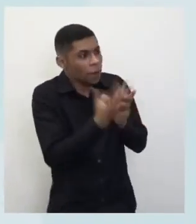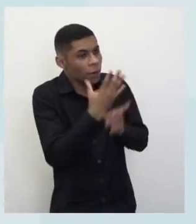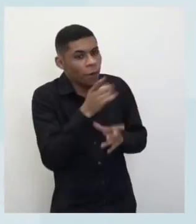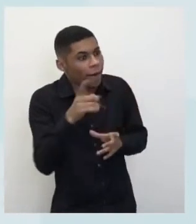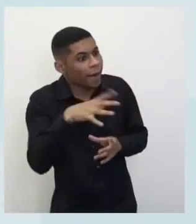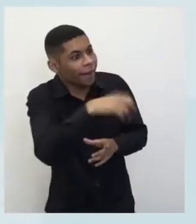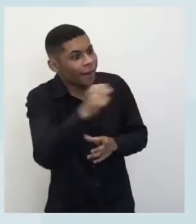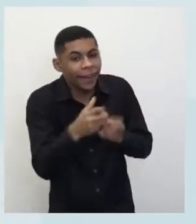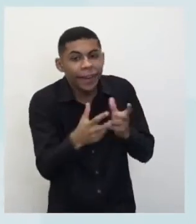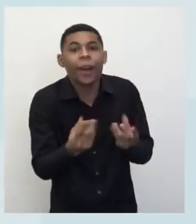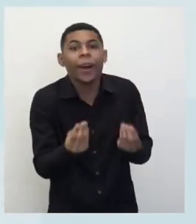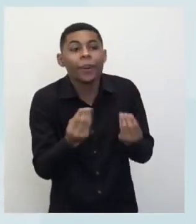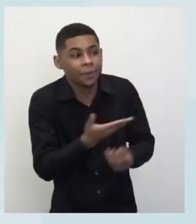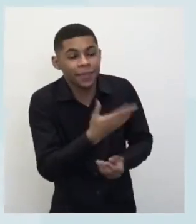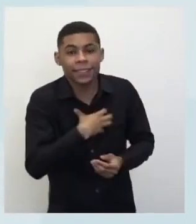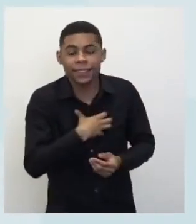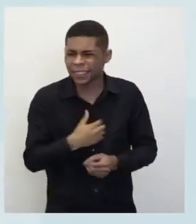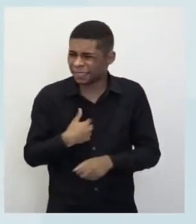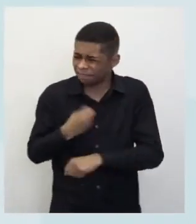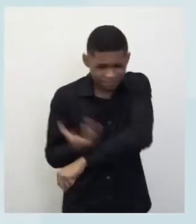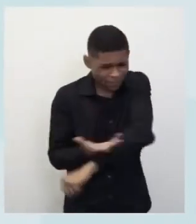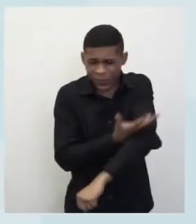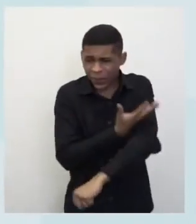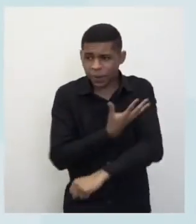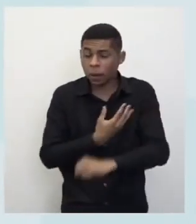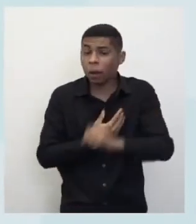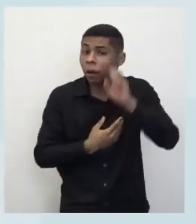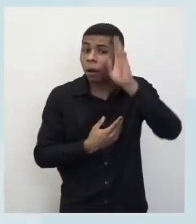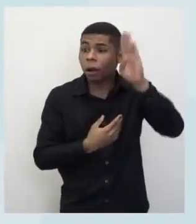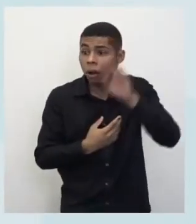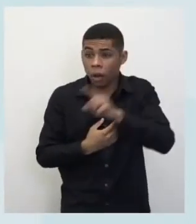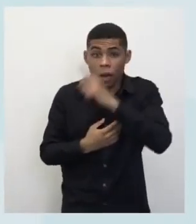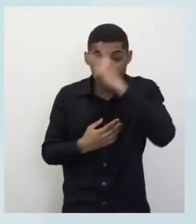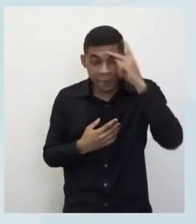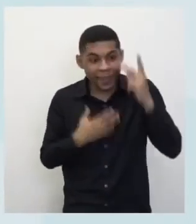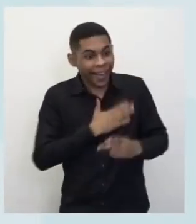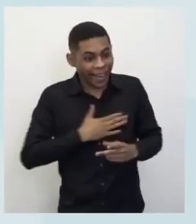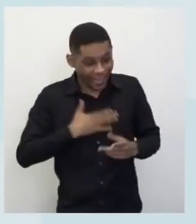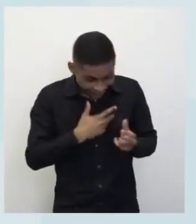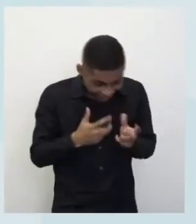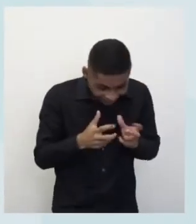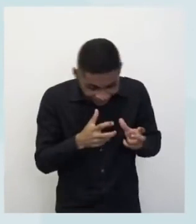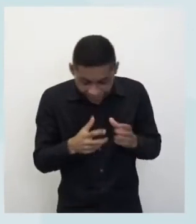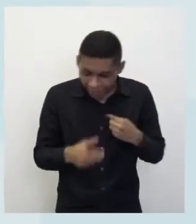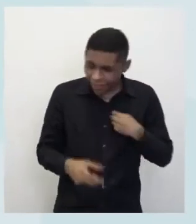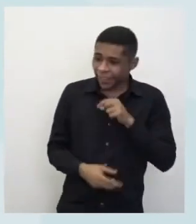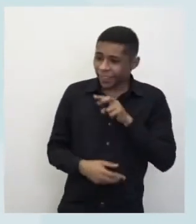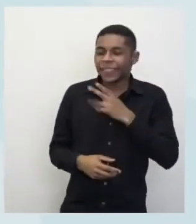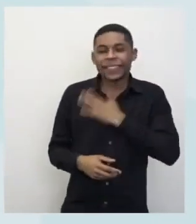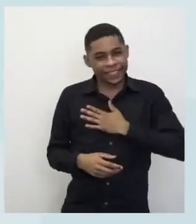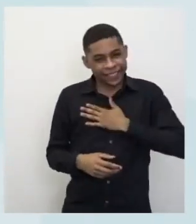Eu fico bem emocionado, principalmente se vejo que a pessoa está se divertindo.